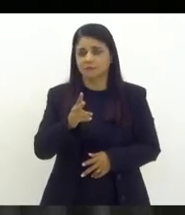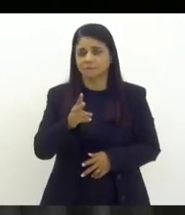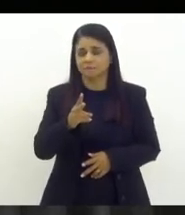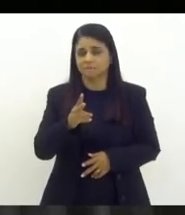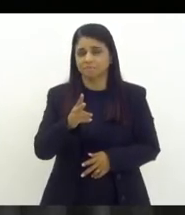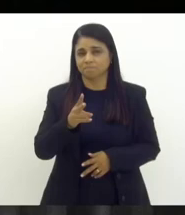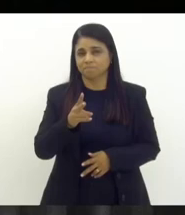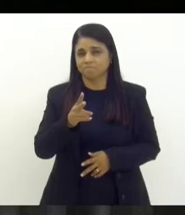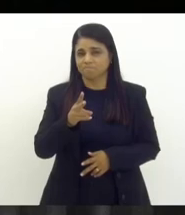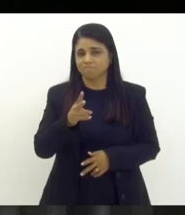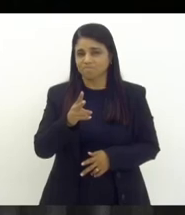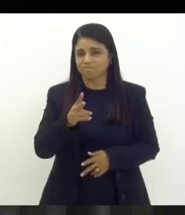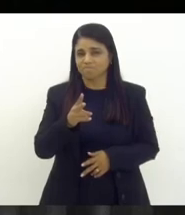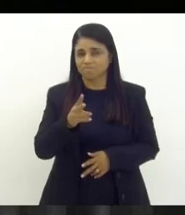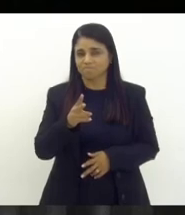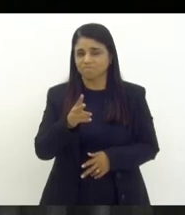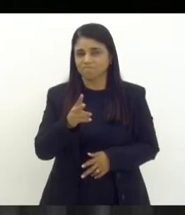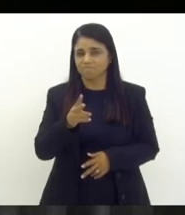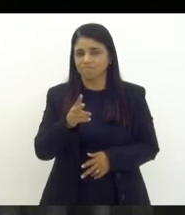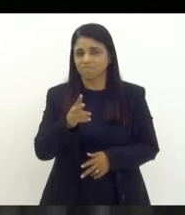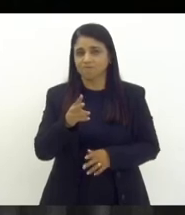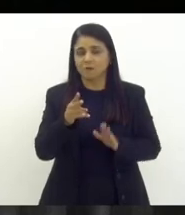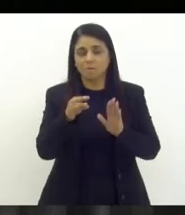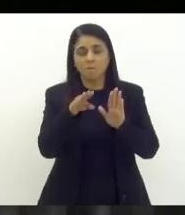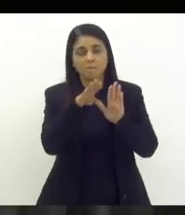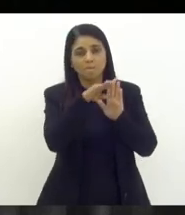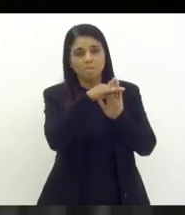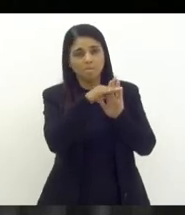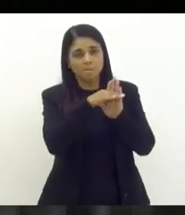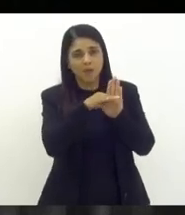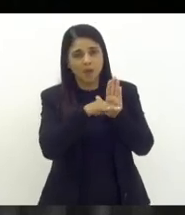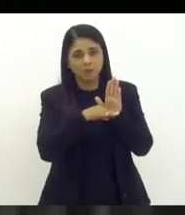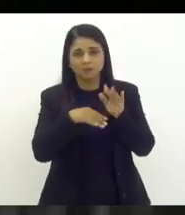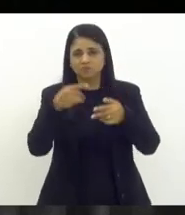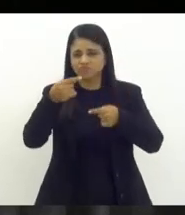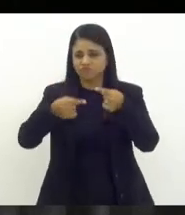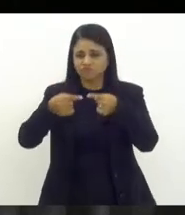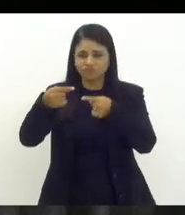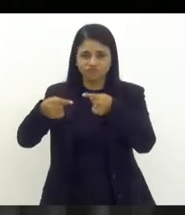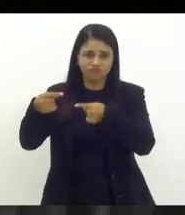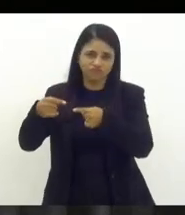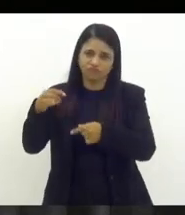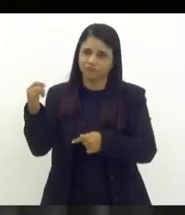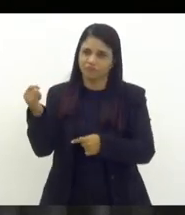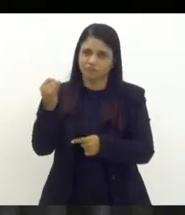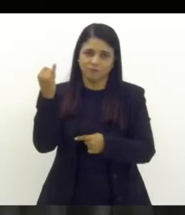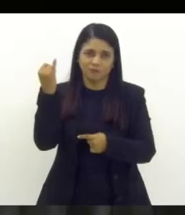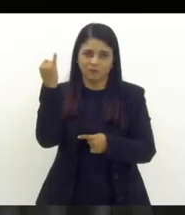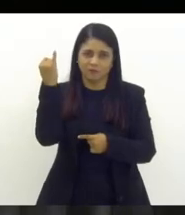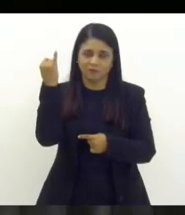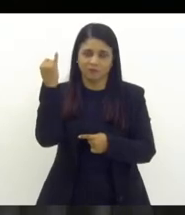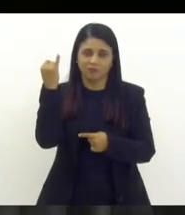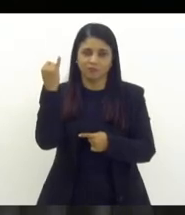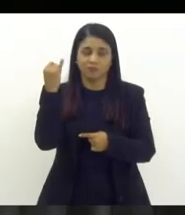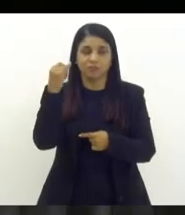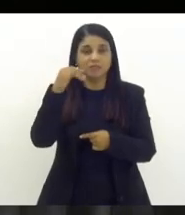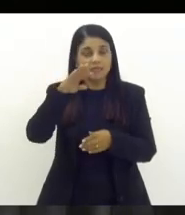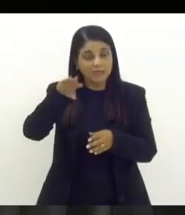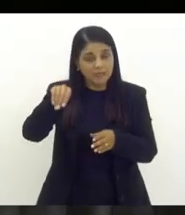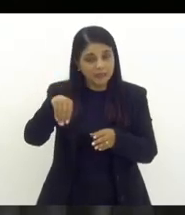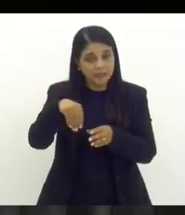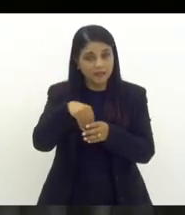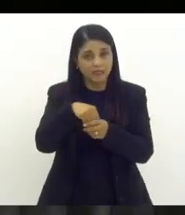mais eh pauta de discussões importantes e sempre será dentro da Polícia